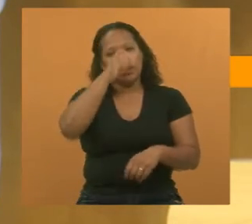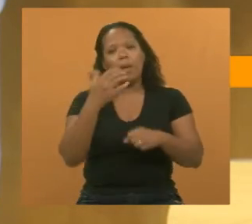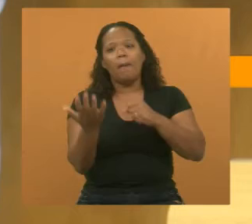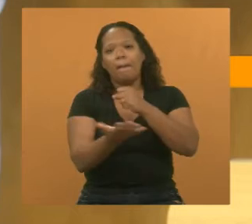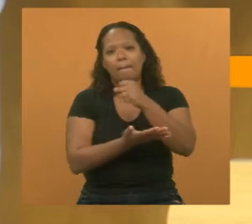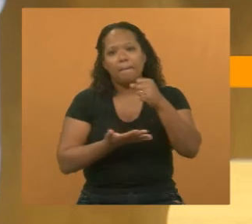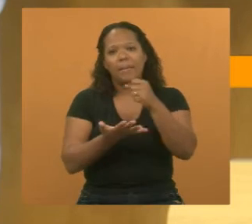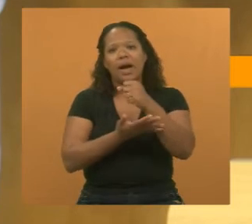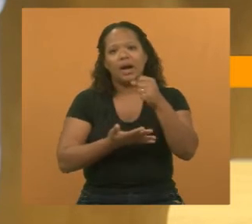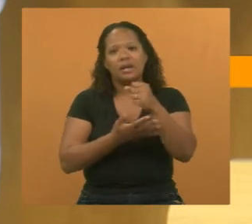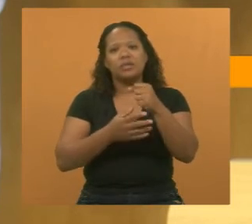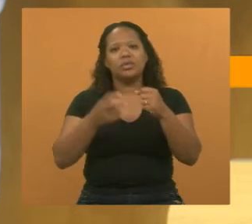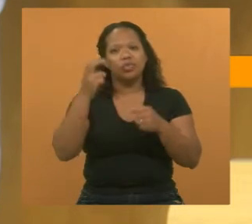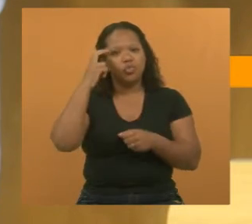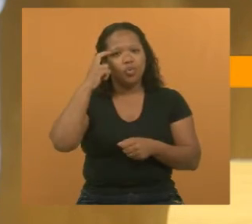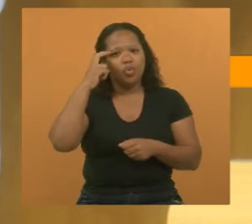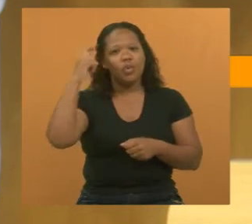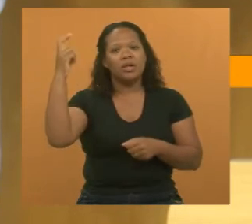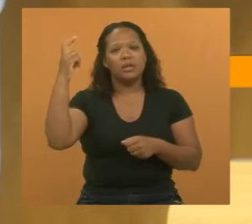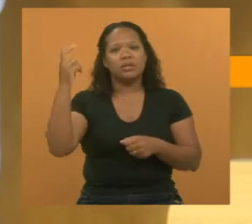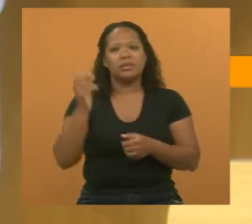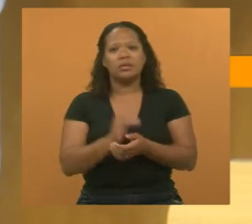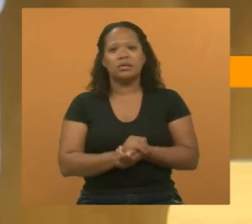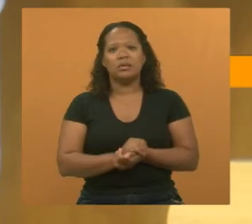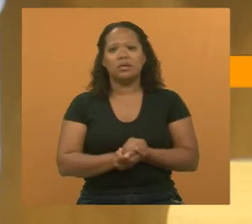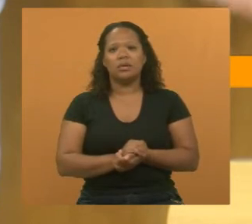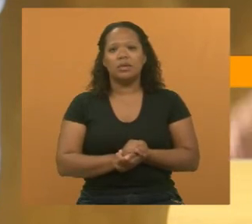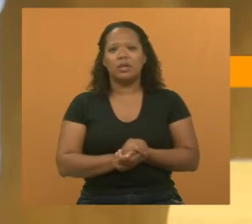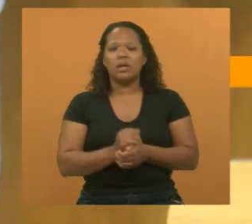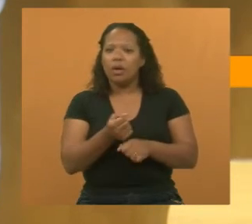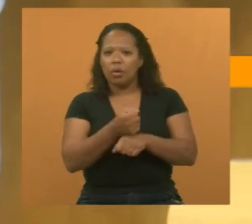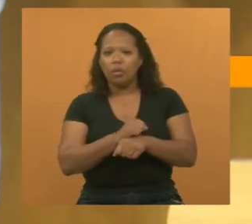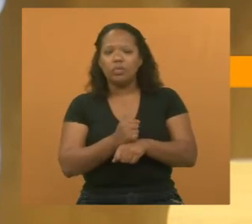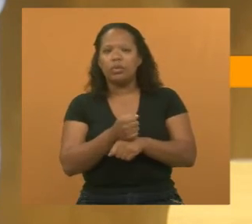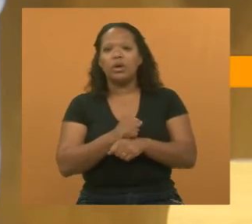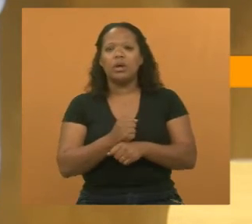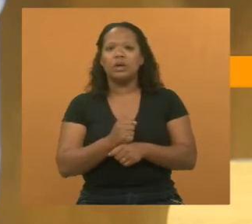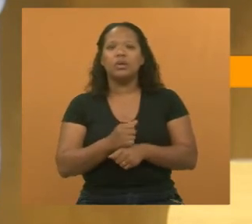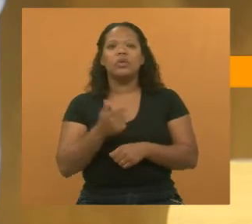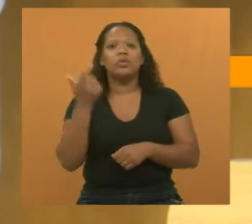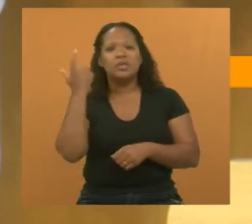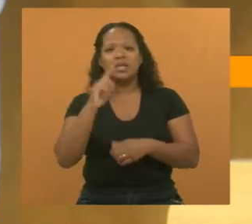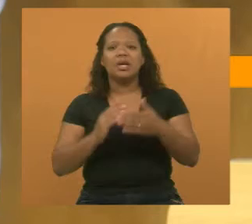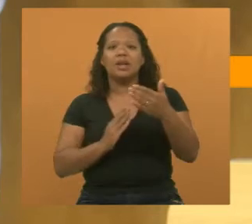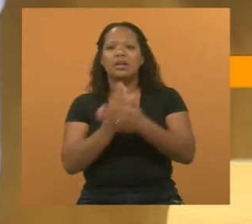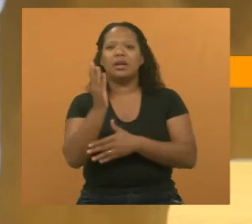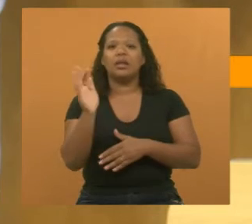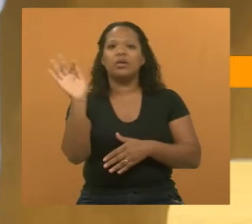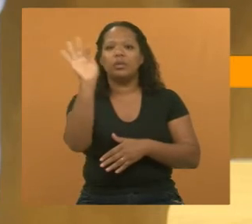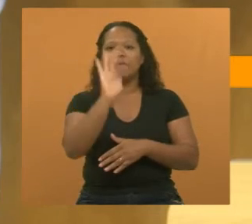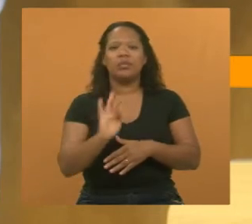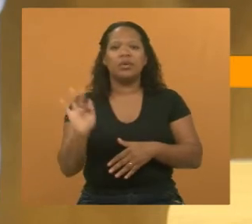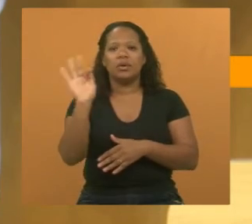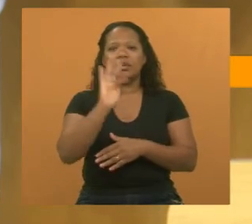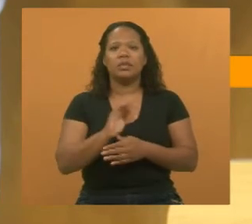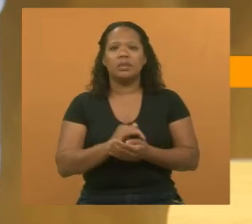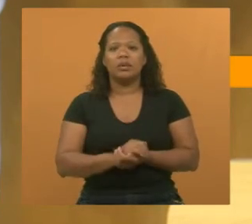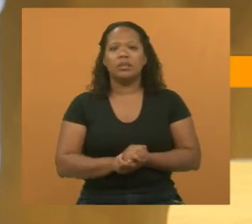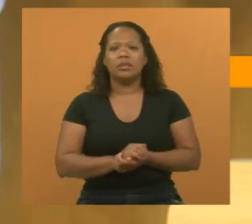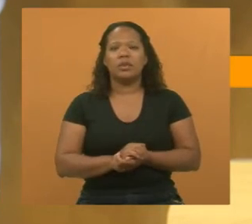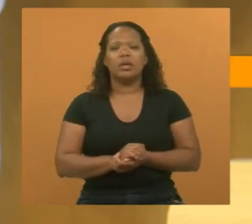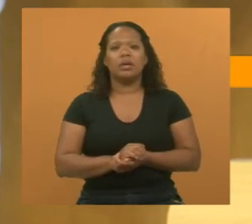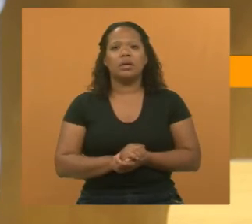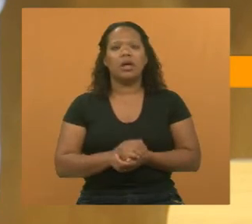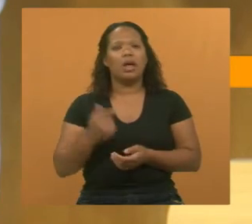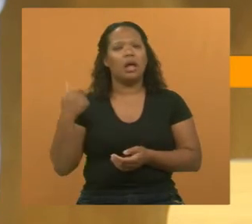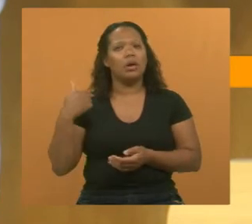de conhecimento, que domine os mínimos conceitos para poder chegar à universidade. Eu sou de um tempo, e não faz tanto tempo